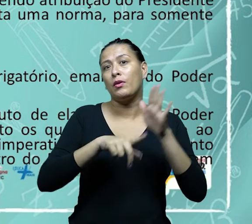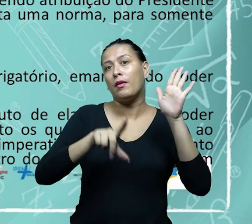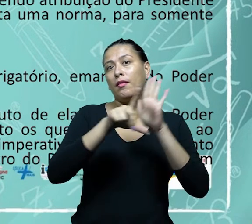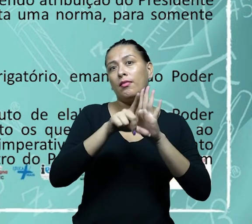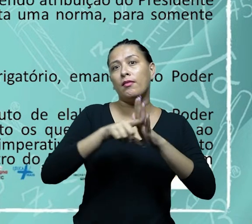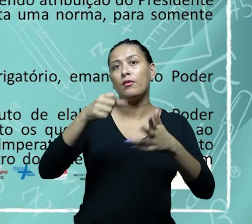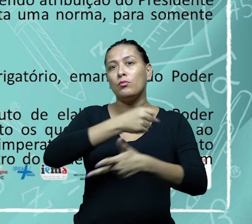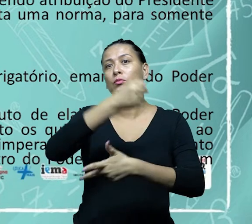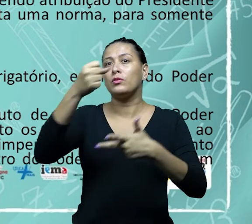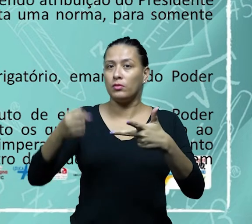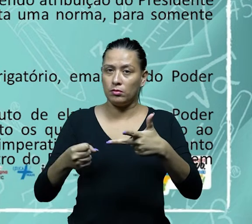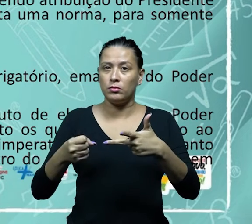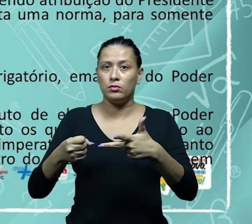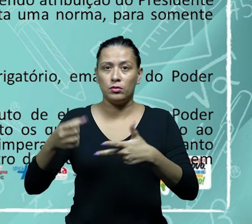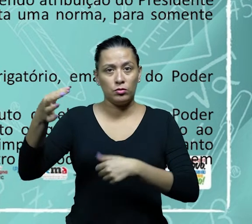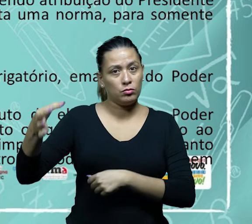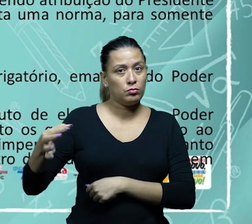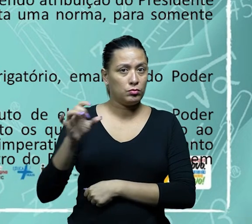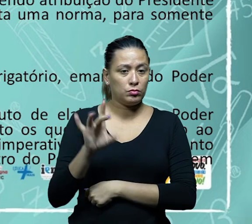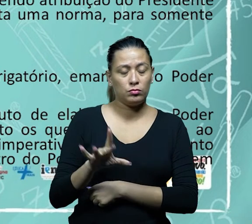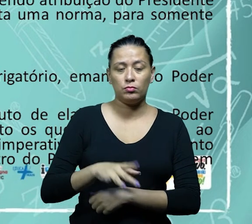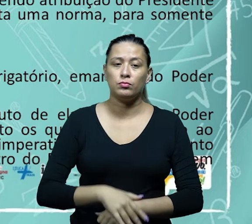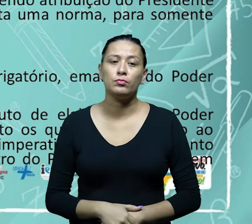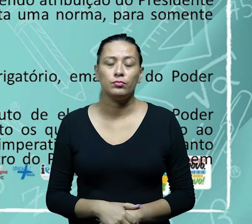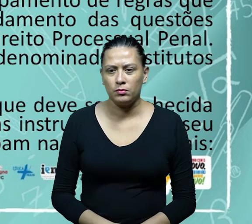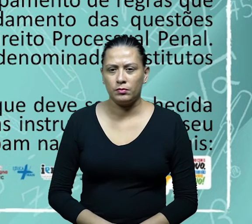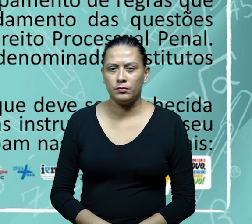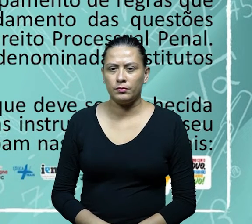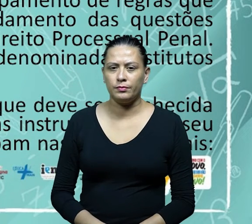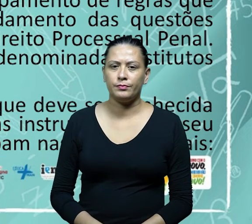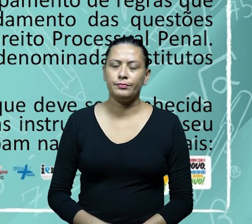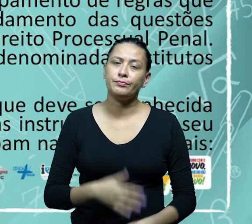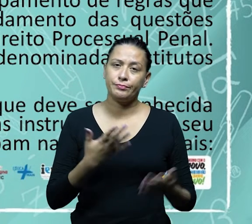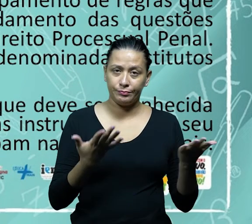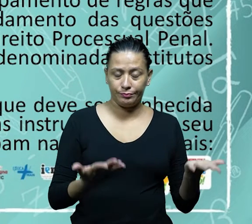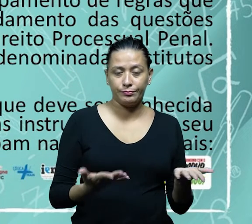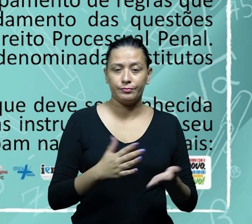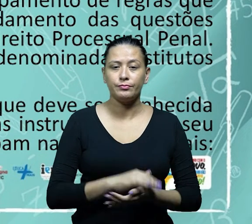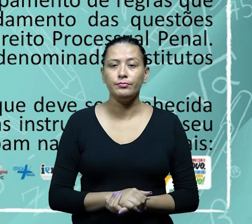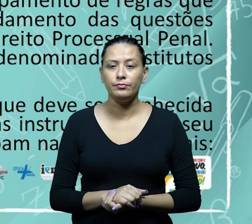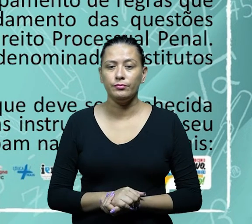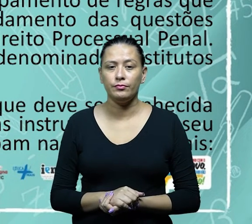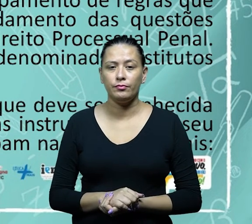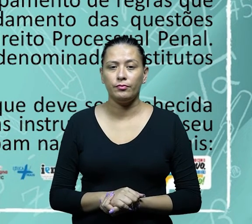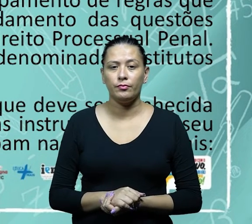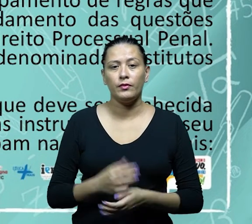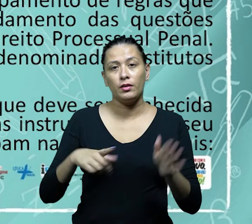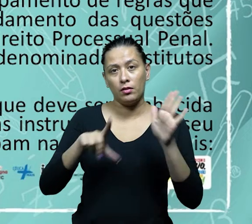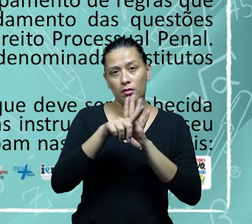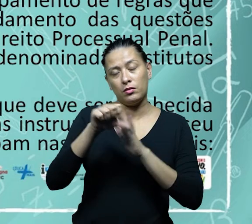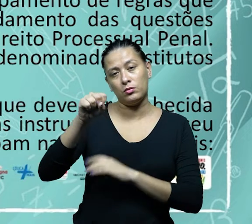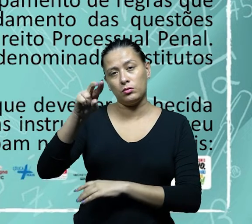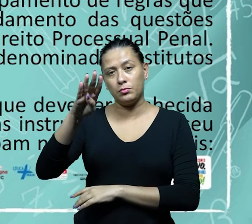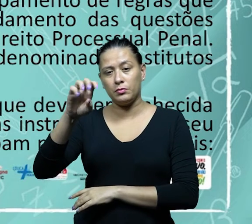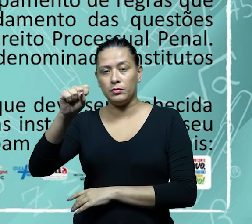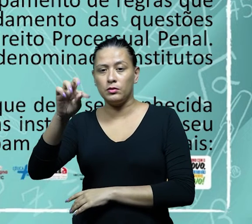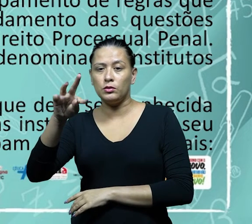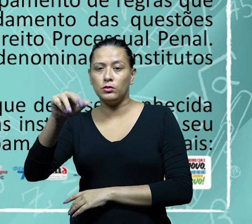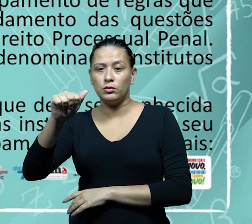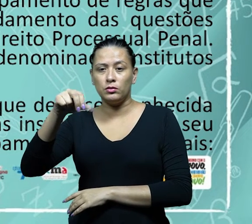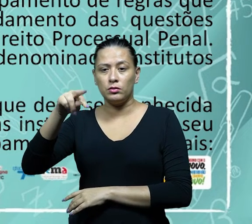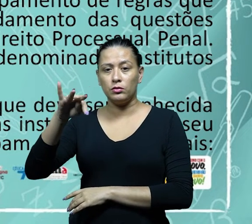ato do Poder Legislativo no âmbito da sua competência também podemos classificar a lei como lei substantiva